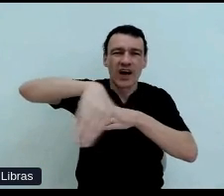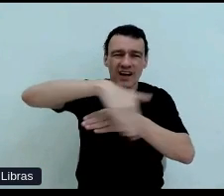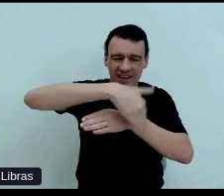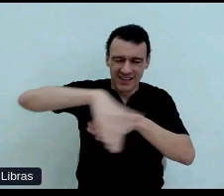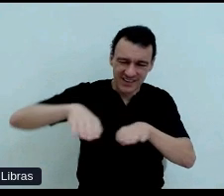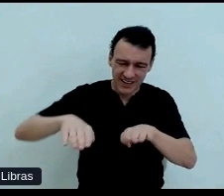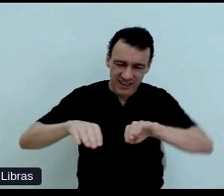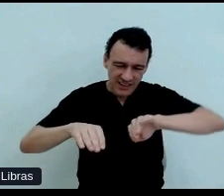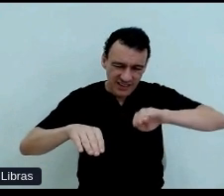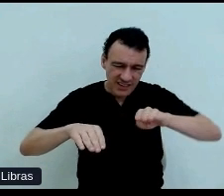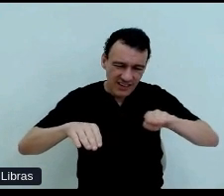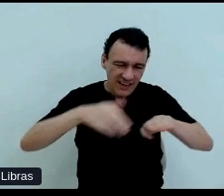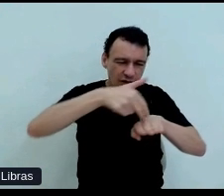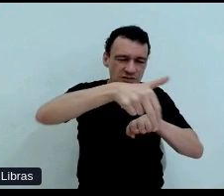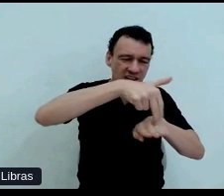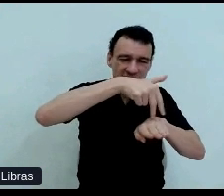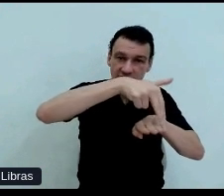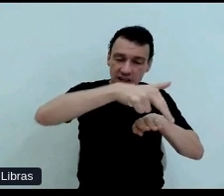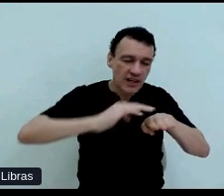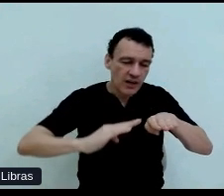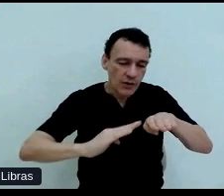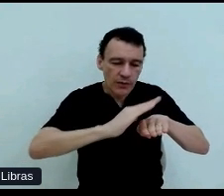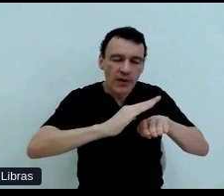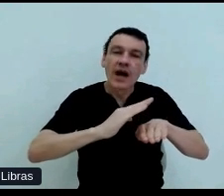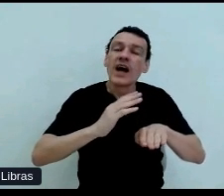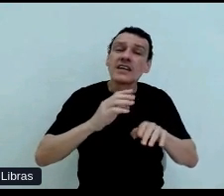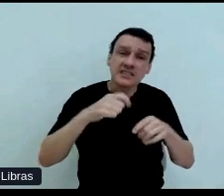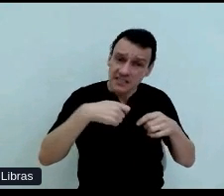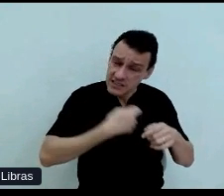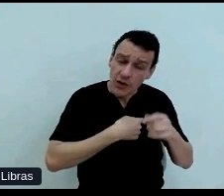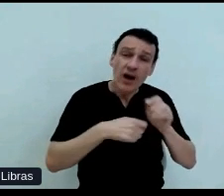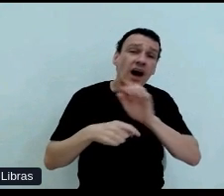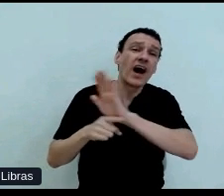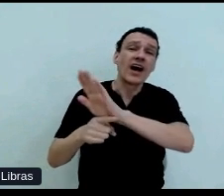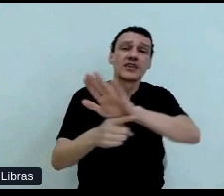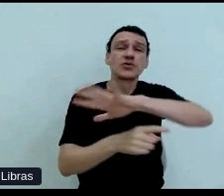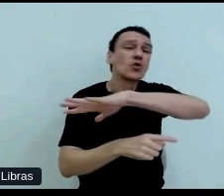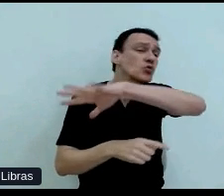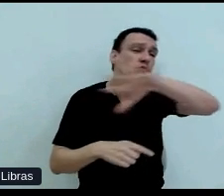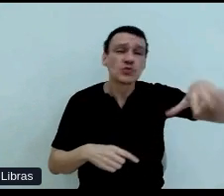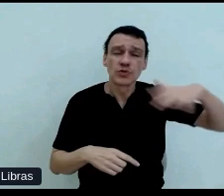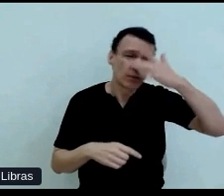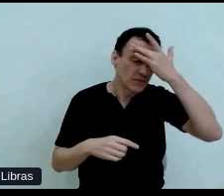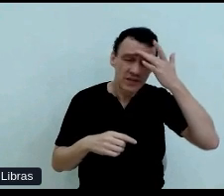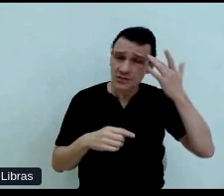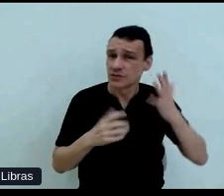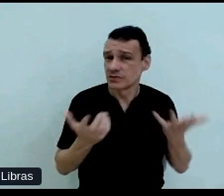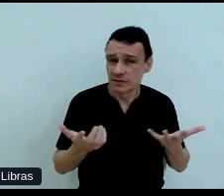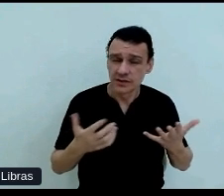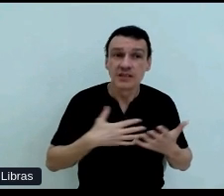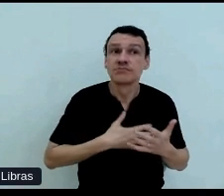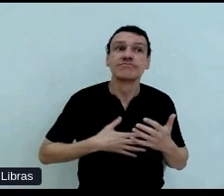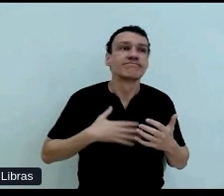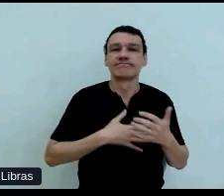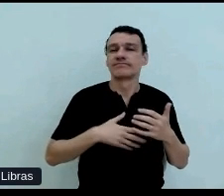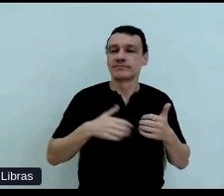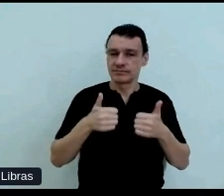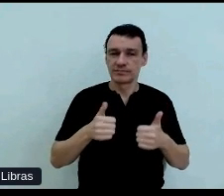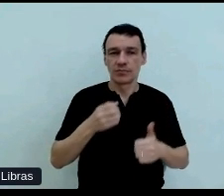vai ser benéfico para todas as pessoas, porque vai aplicar o princípio do meio-fio aqui e vai